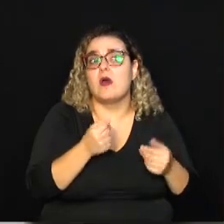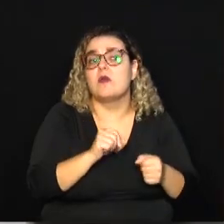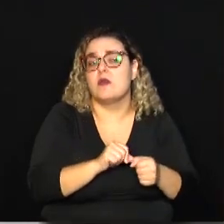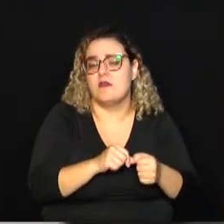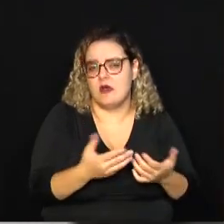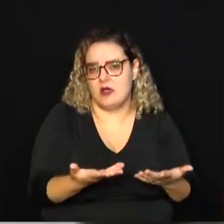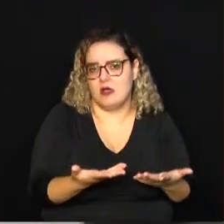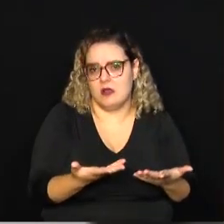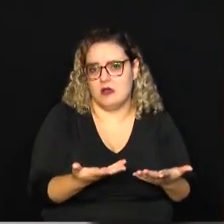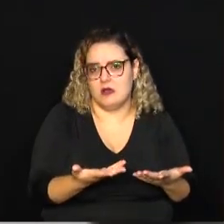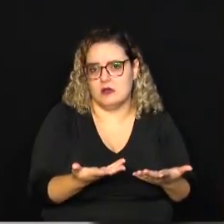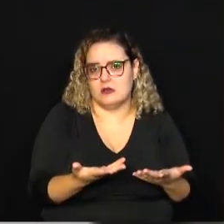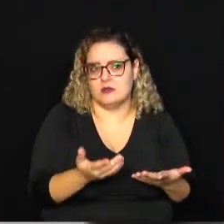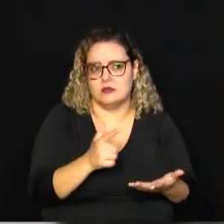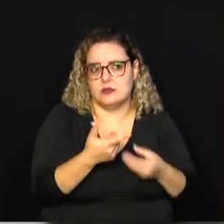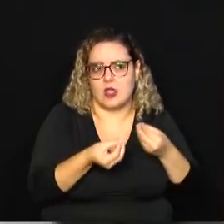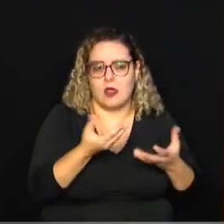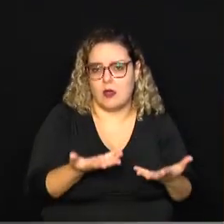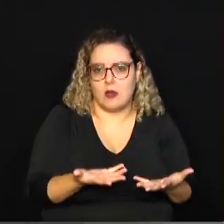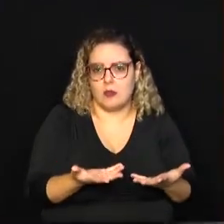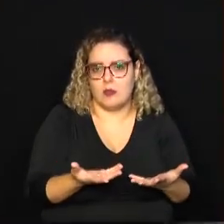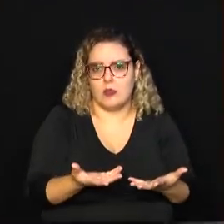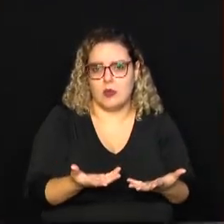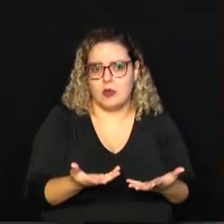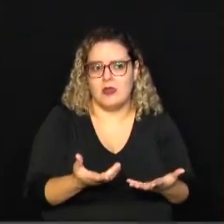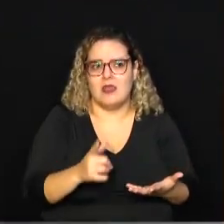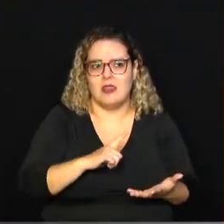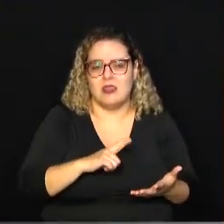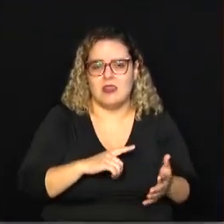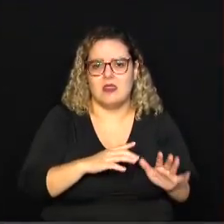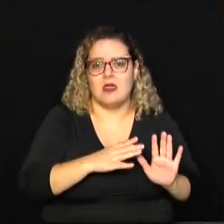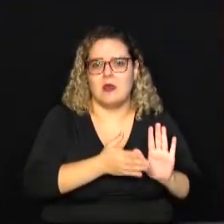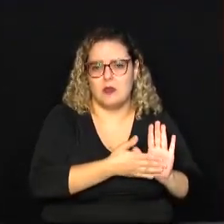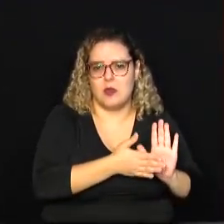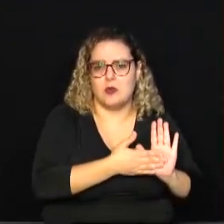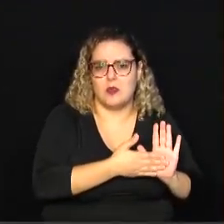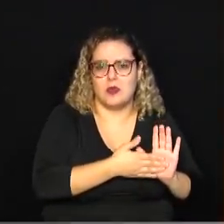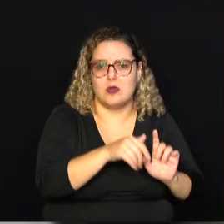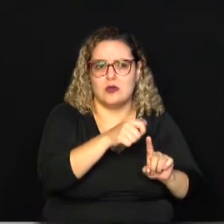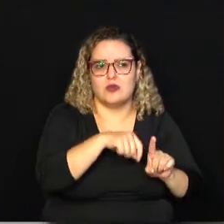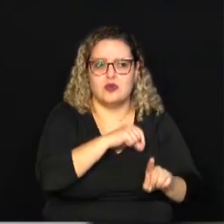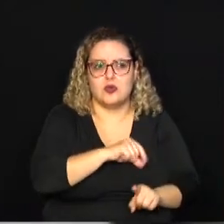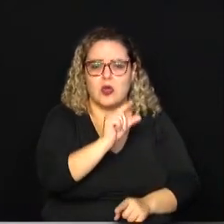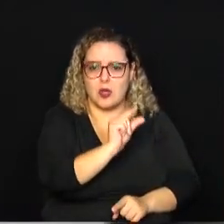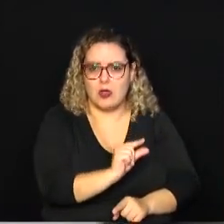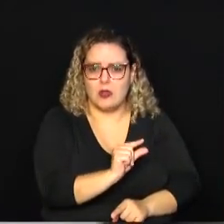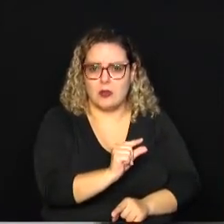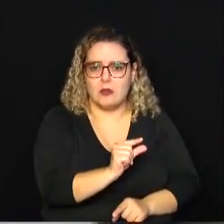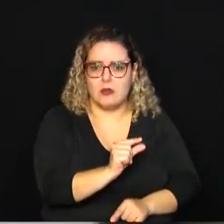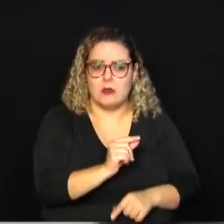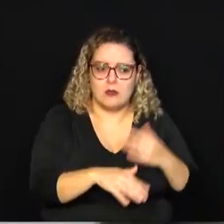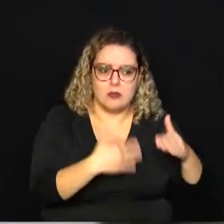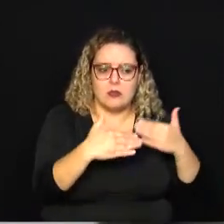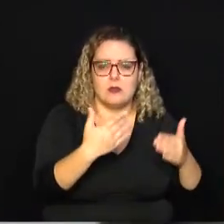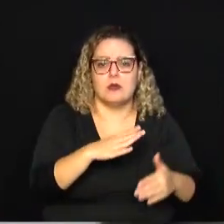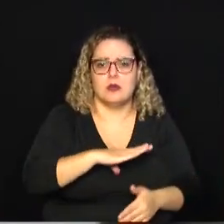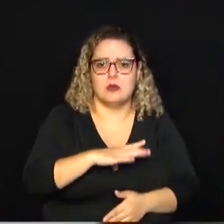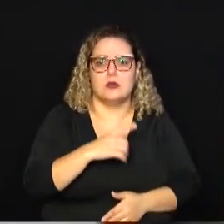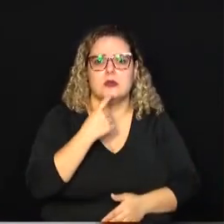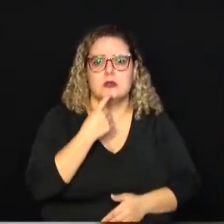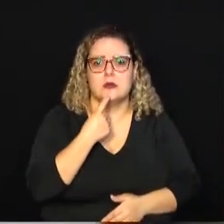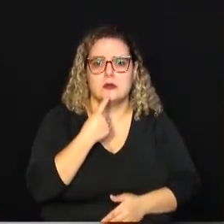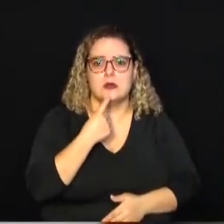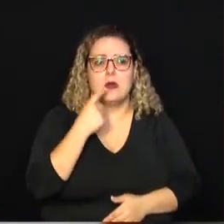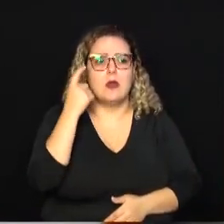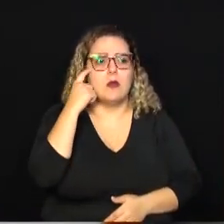né, isso se torna inviável. Existe alguma proposta de renda mínima para a população de Campinas, em andamento em Campinas? Penso que não